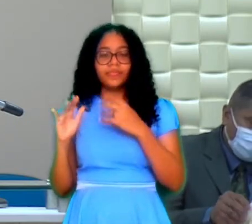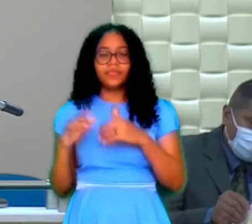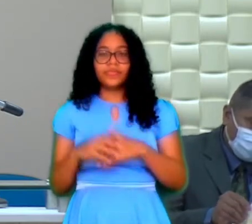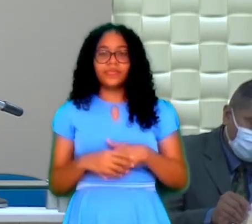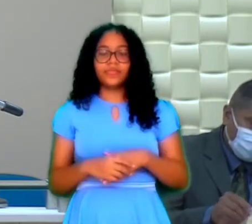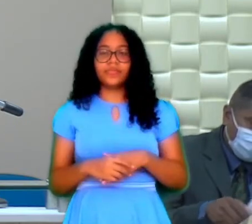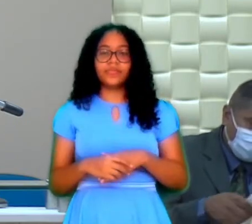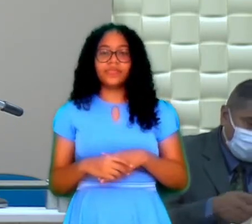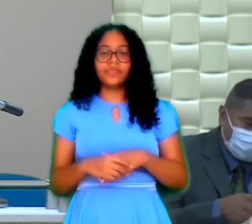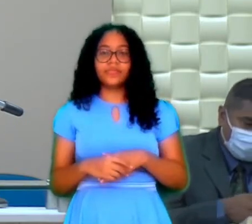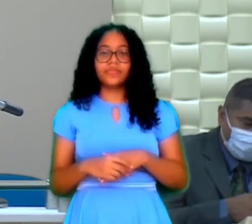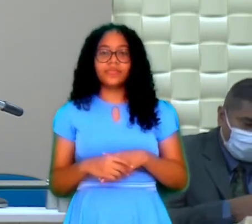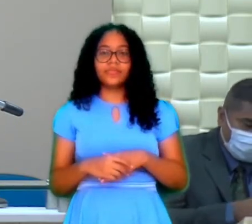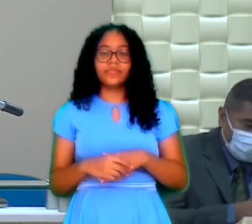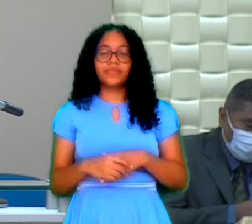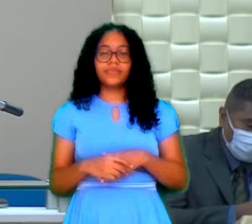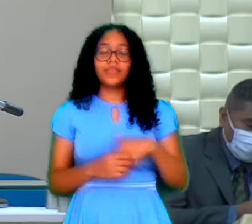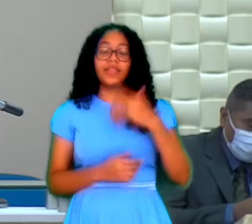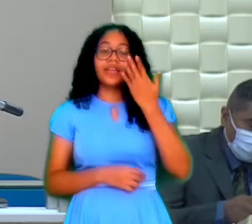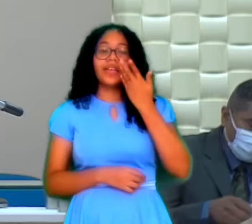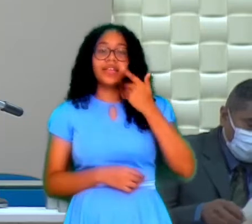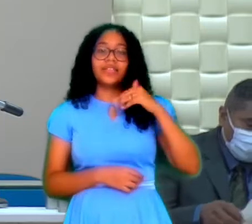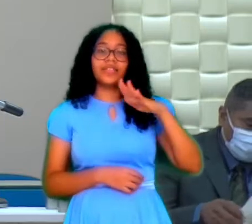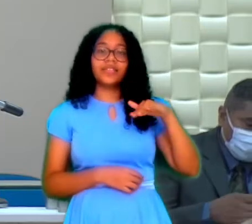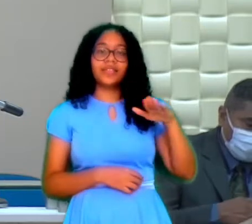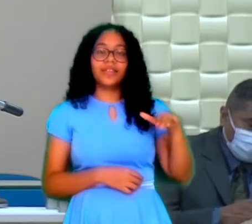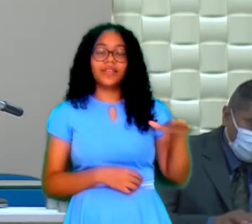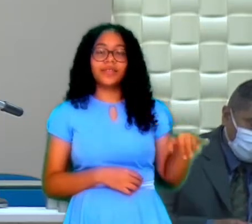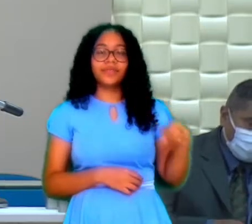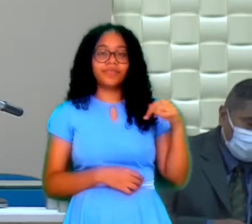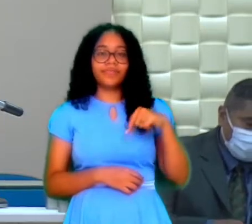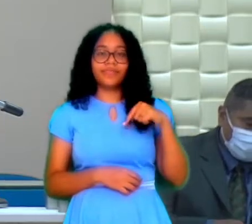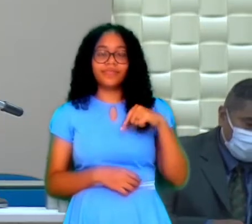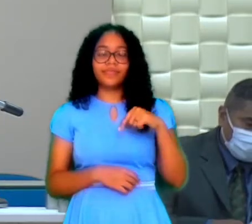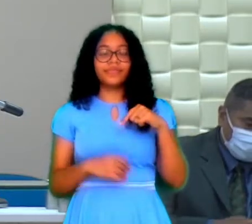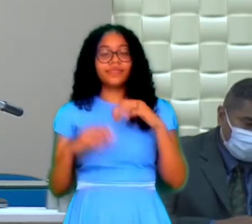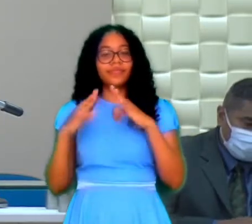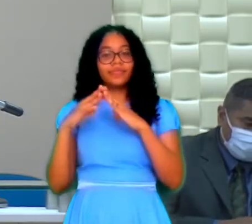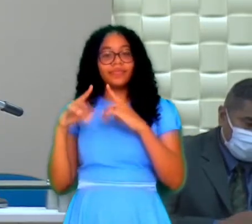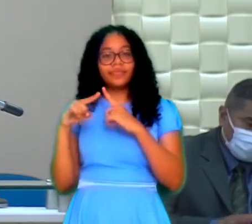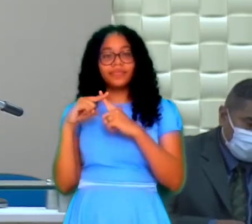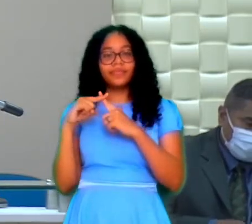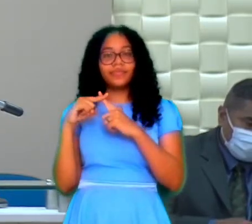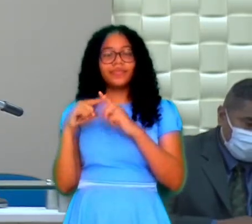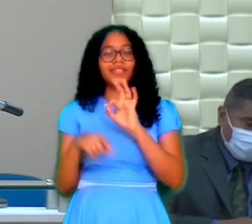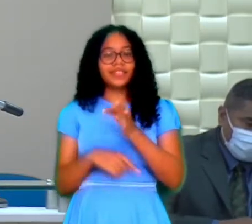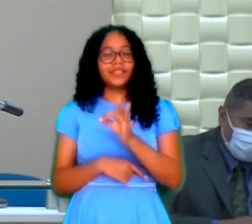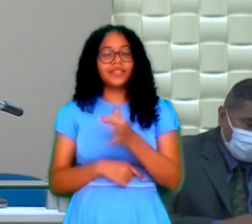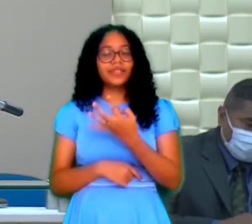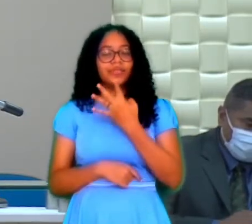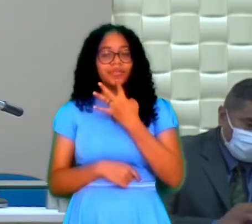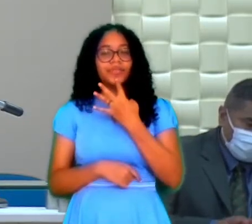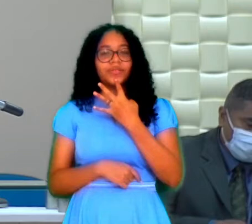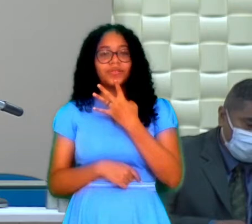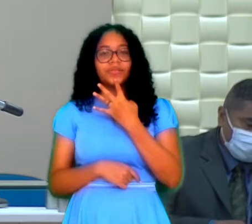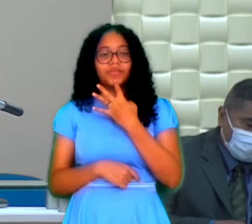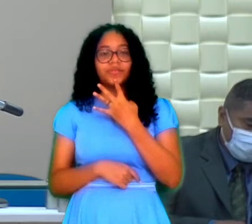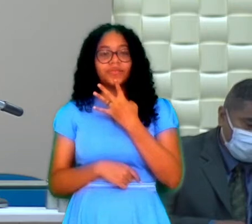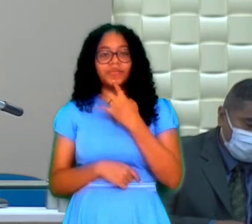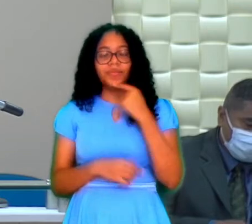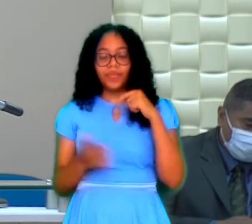As crianças da nossa igreja, por certo, conhecem muito bem